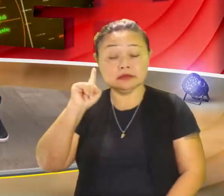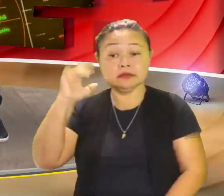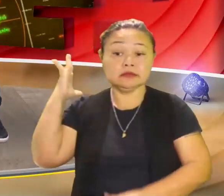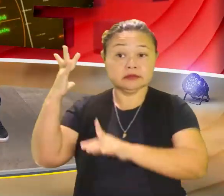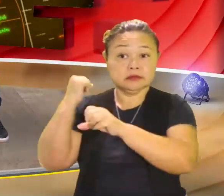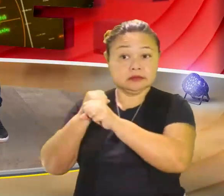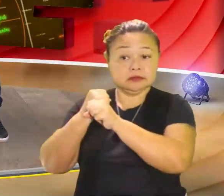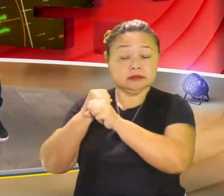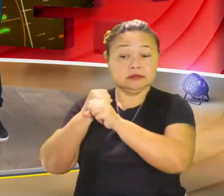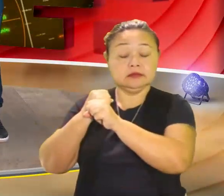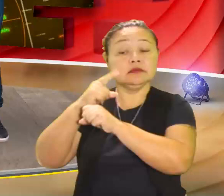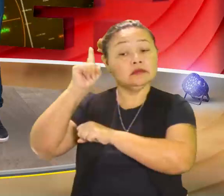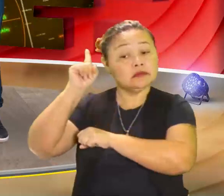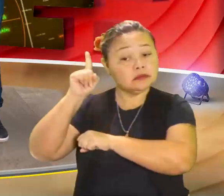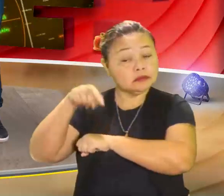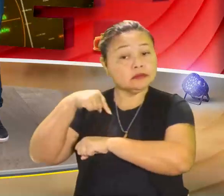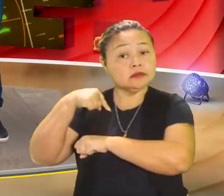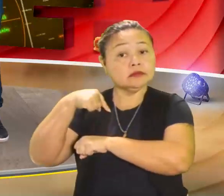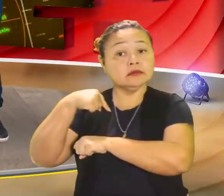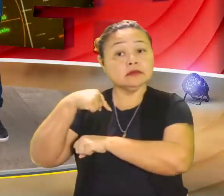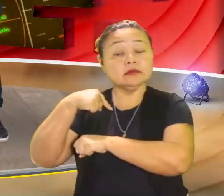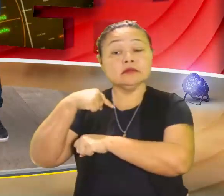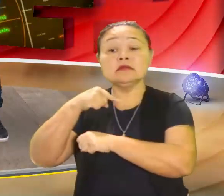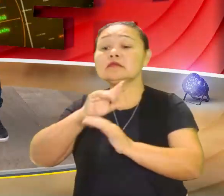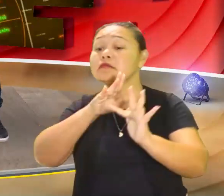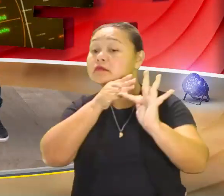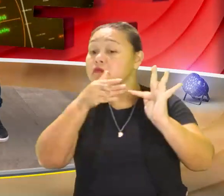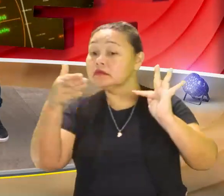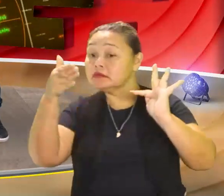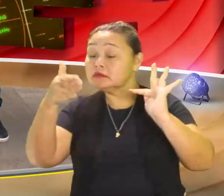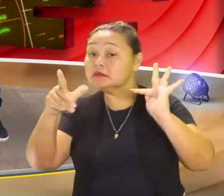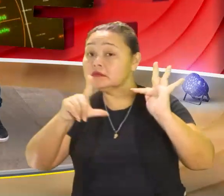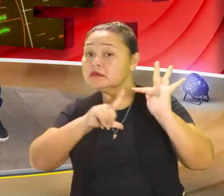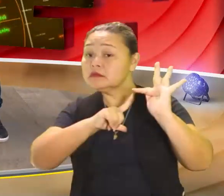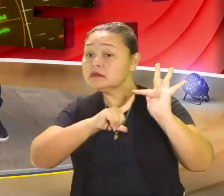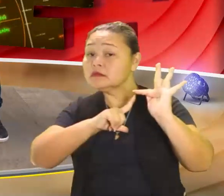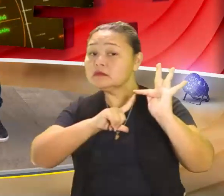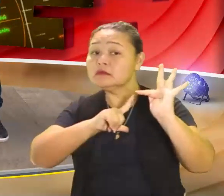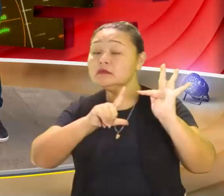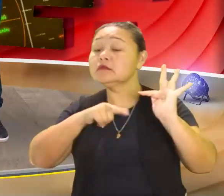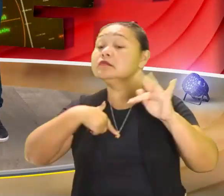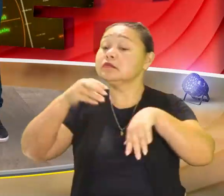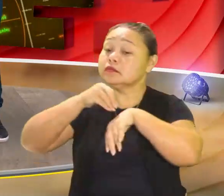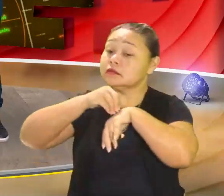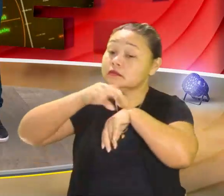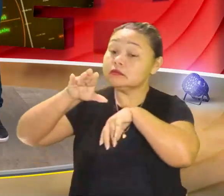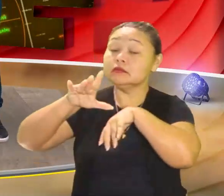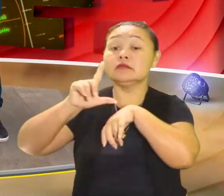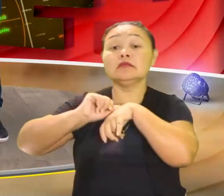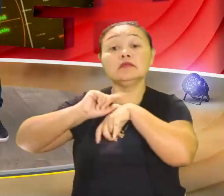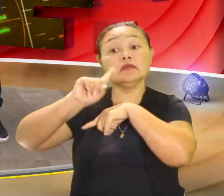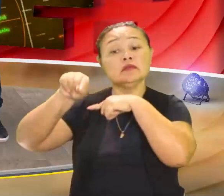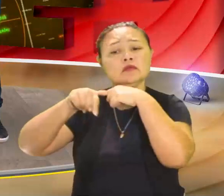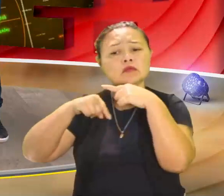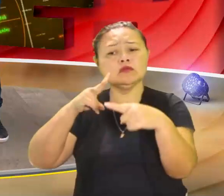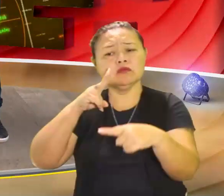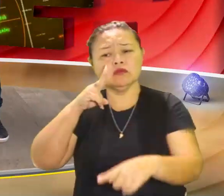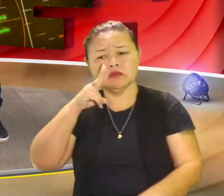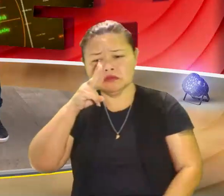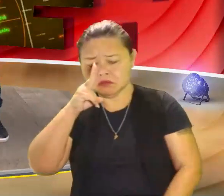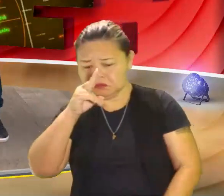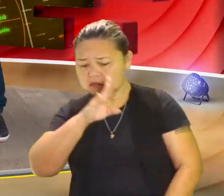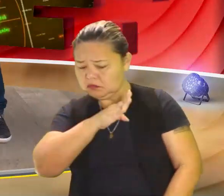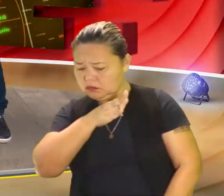a nossa revisão é uma revisão de função modular, porque é o que nós trabalhamos. Mas o